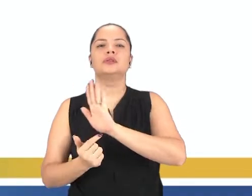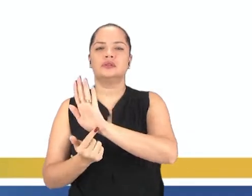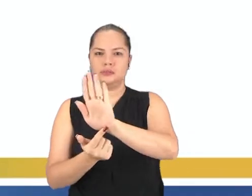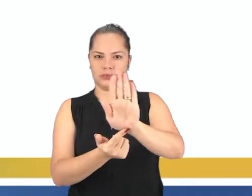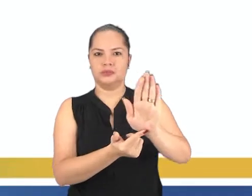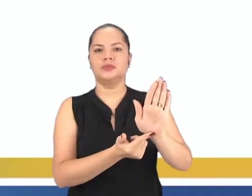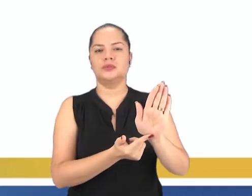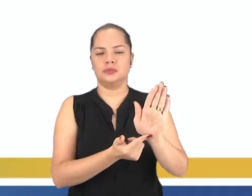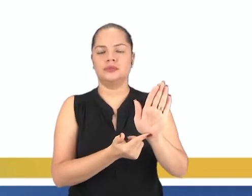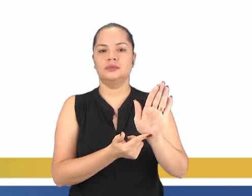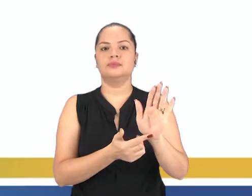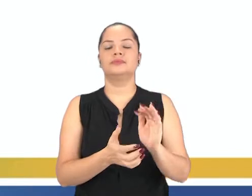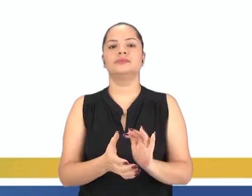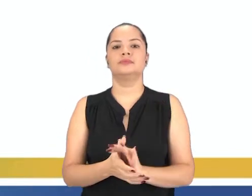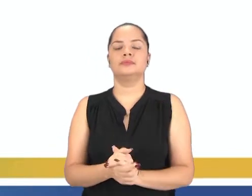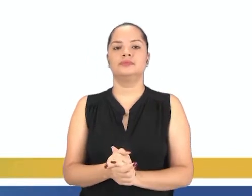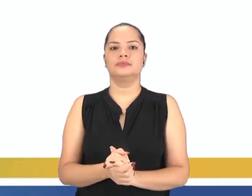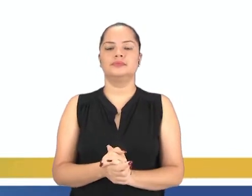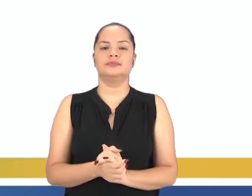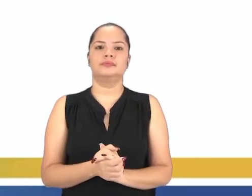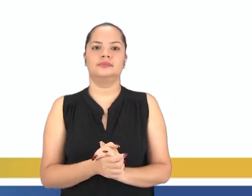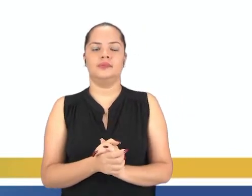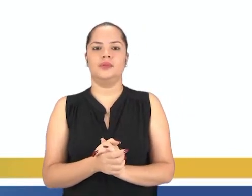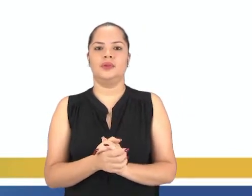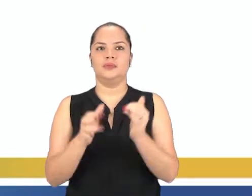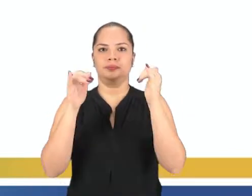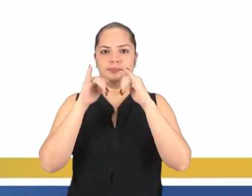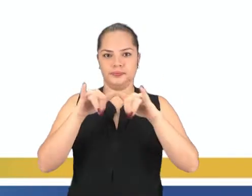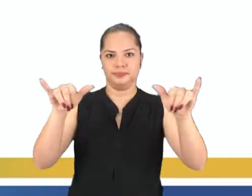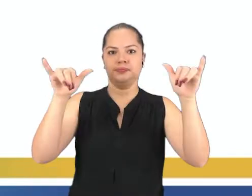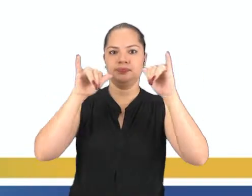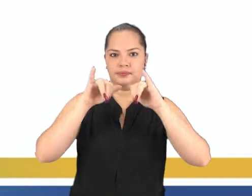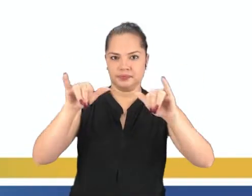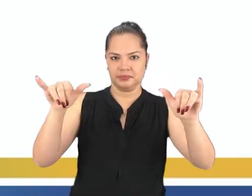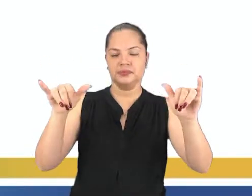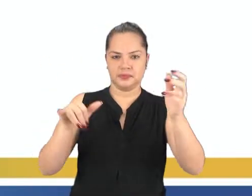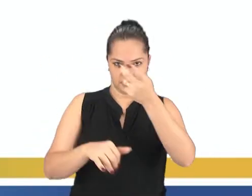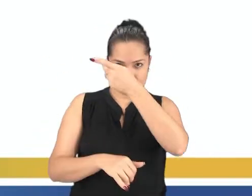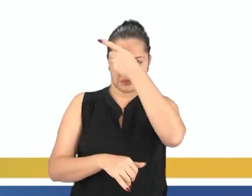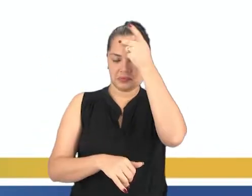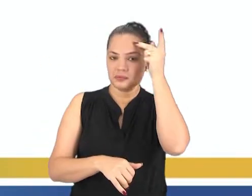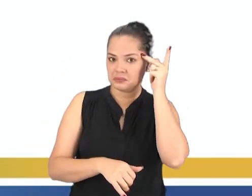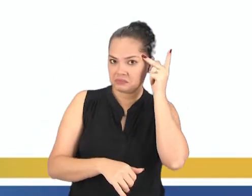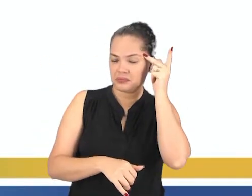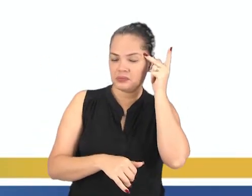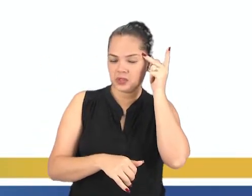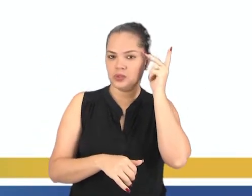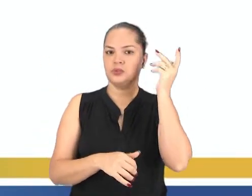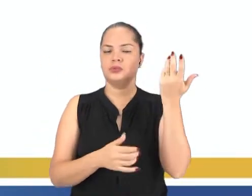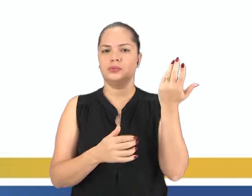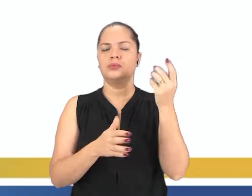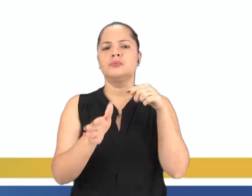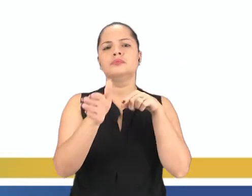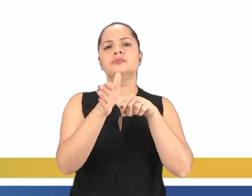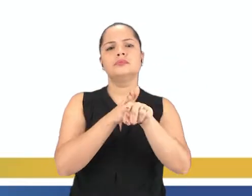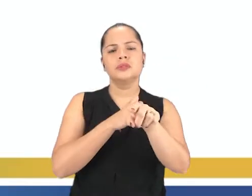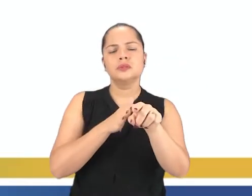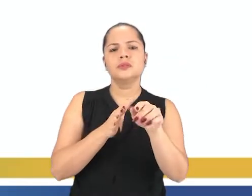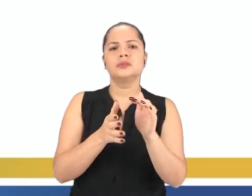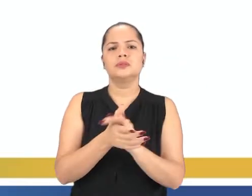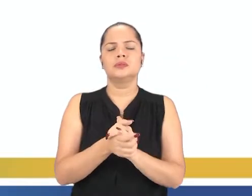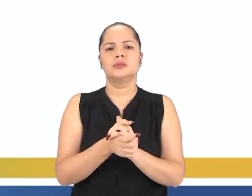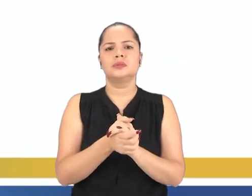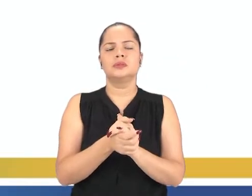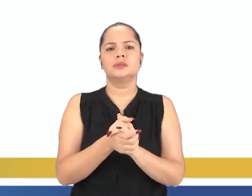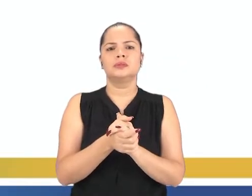vocês. Olha só, postado por uma pessoa na rede social, fez uma pergunta: se o